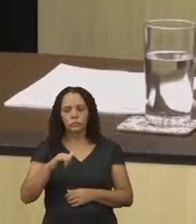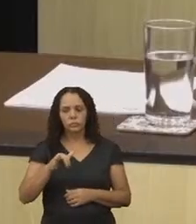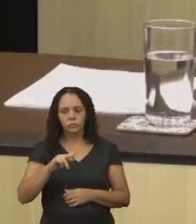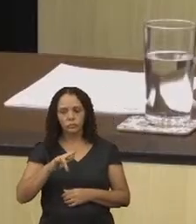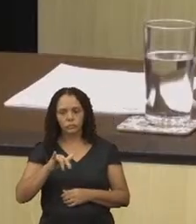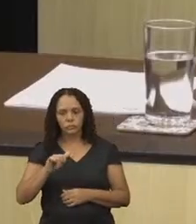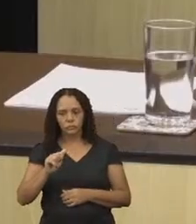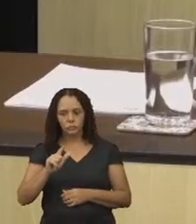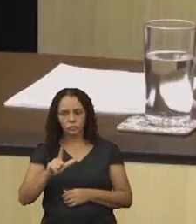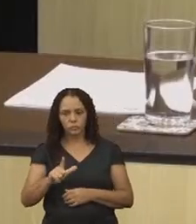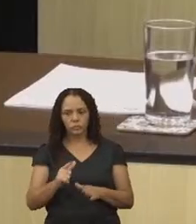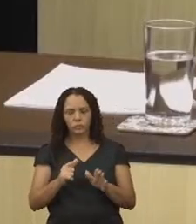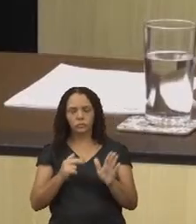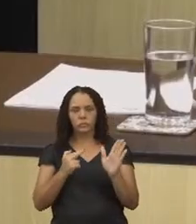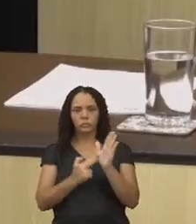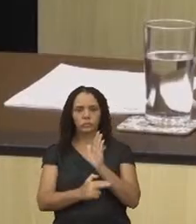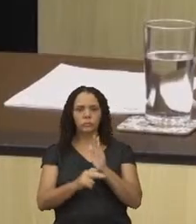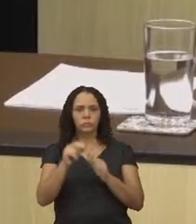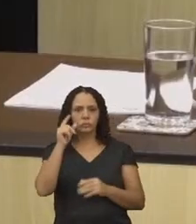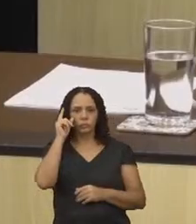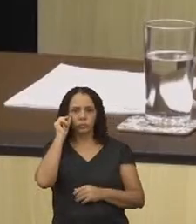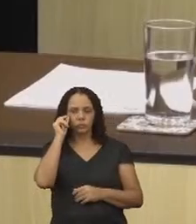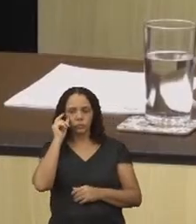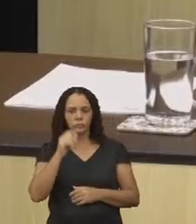vereador Jean Araújo.